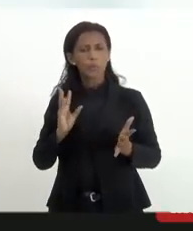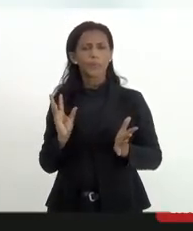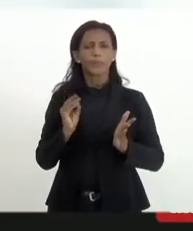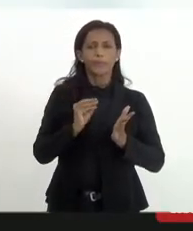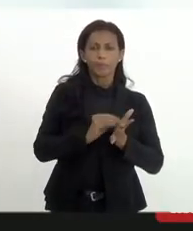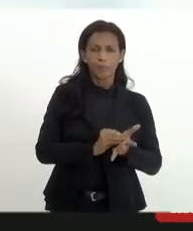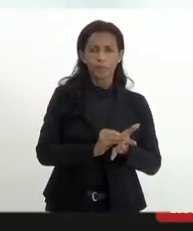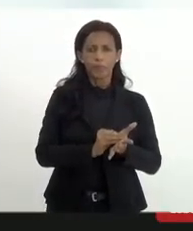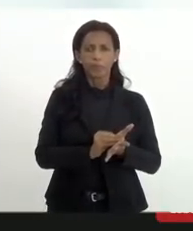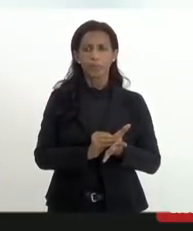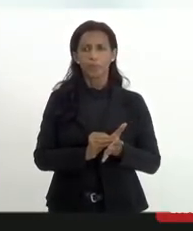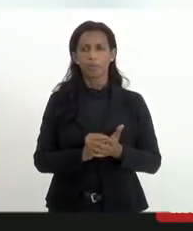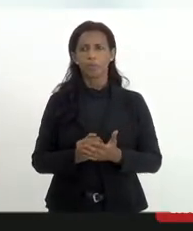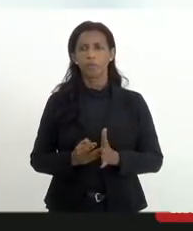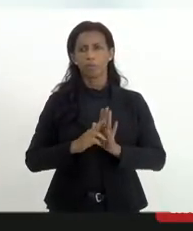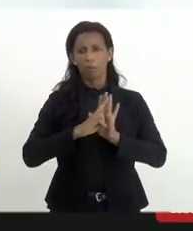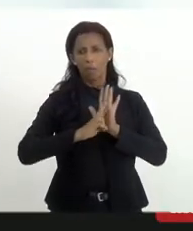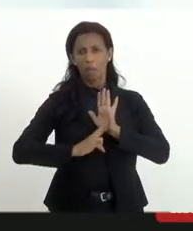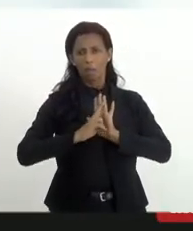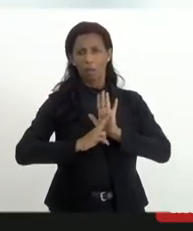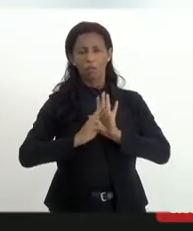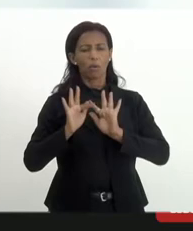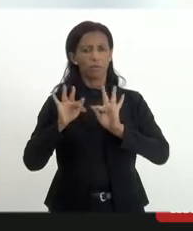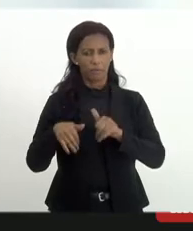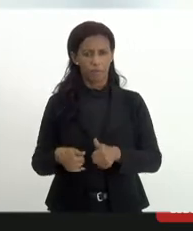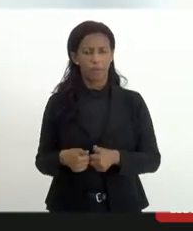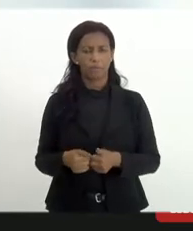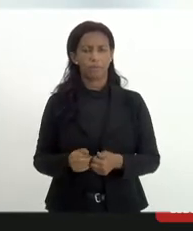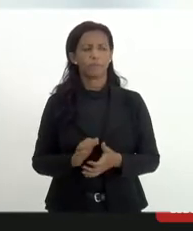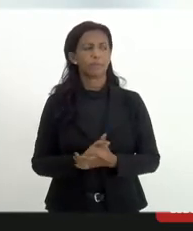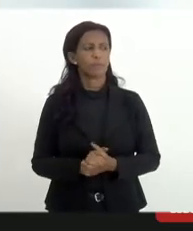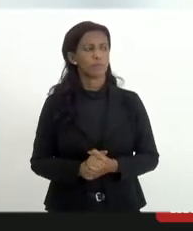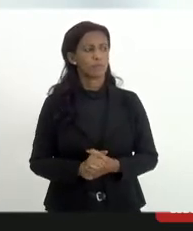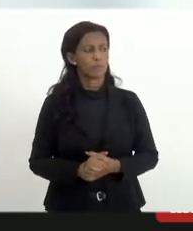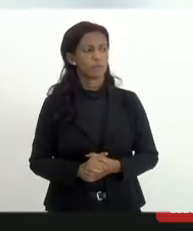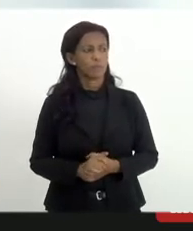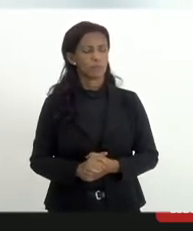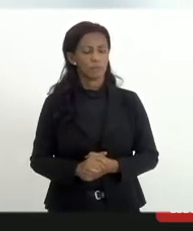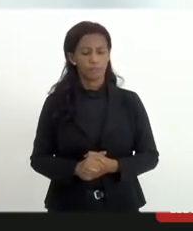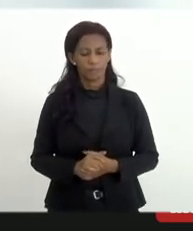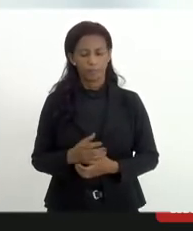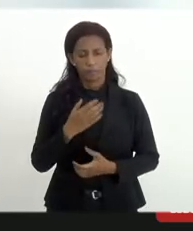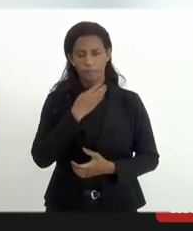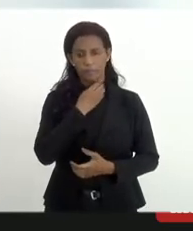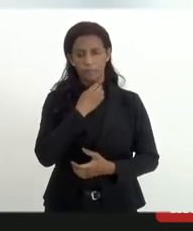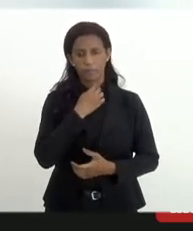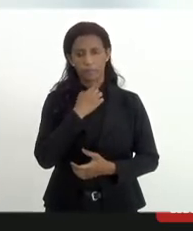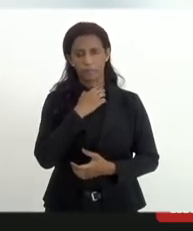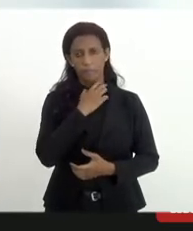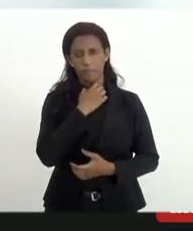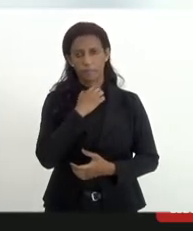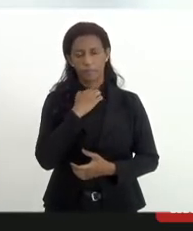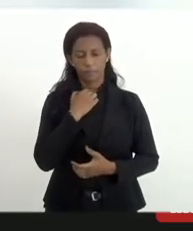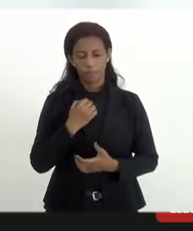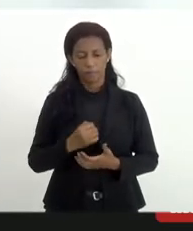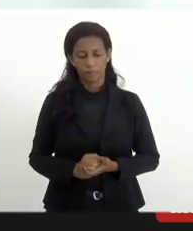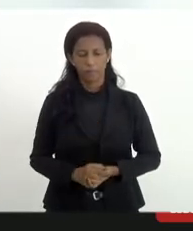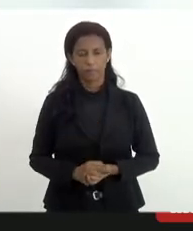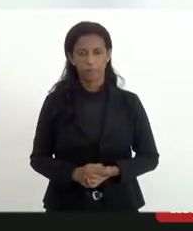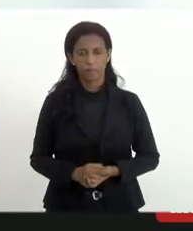colocaremos no nosso relatório final. E eu queria, não por ordem